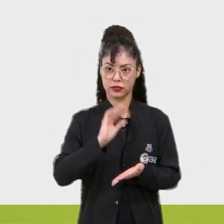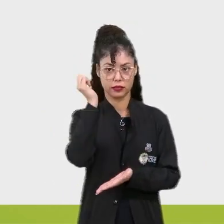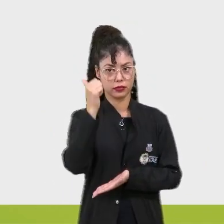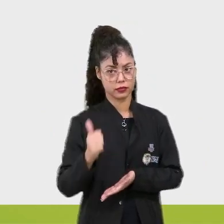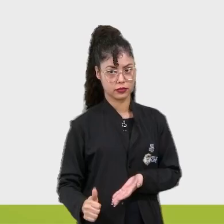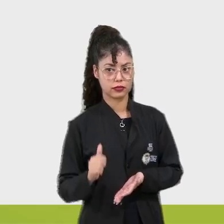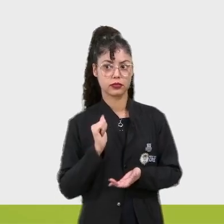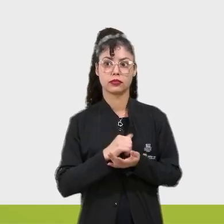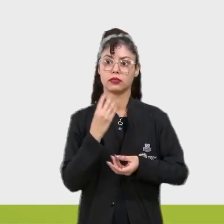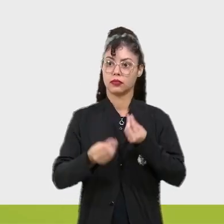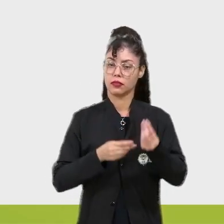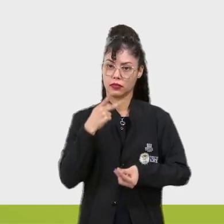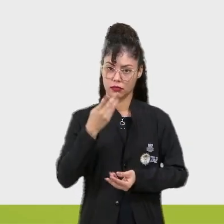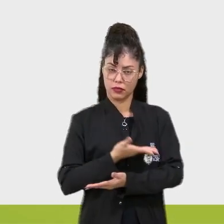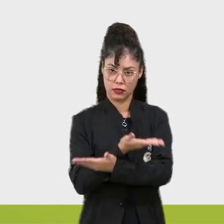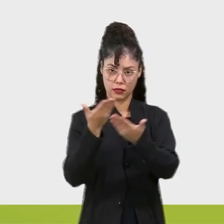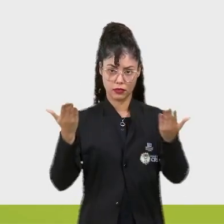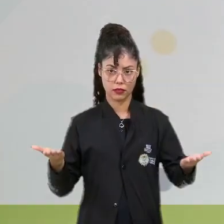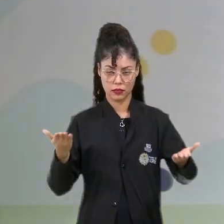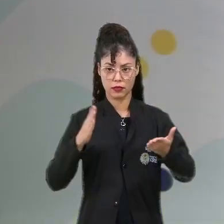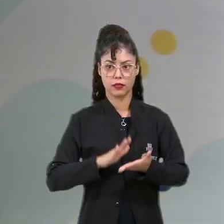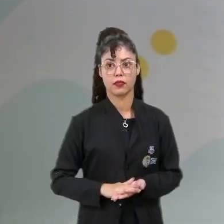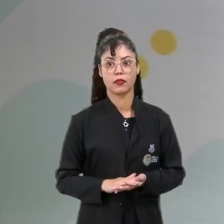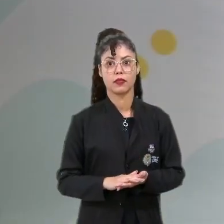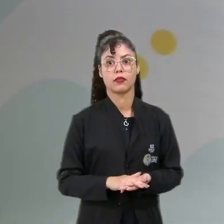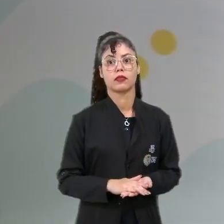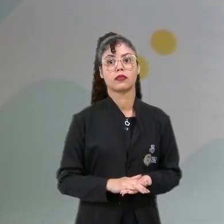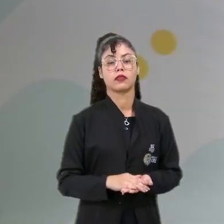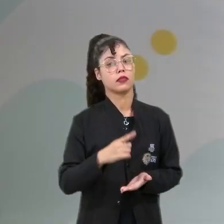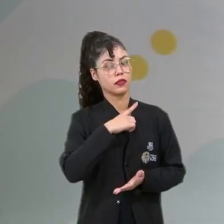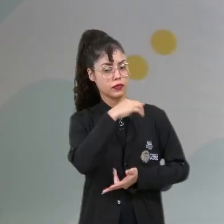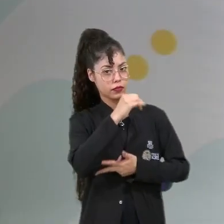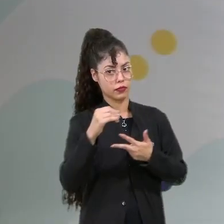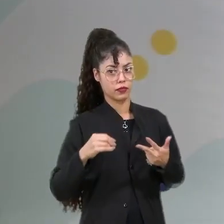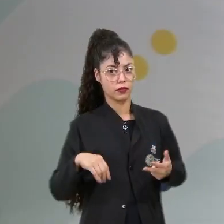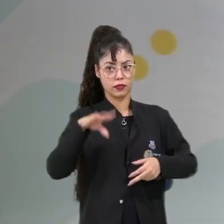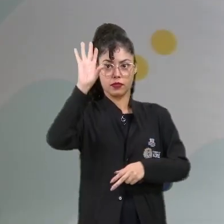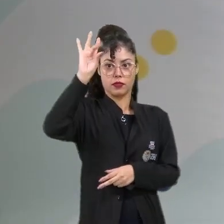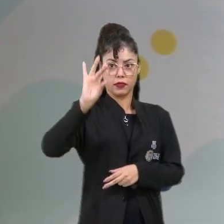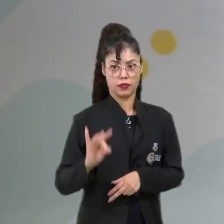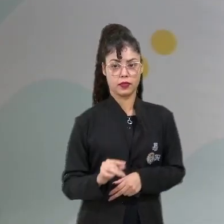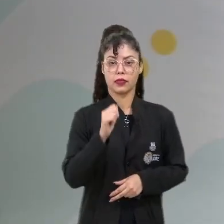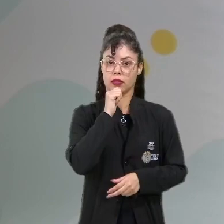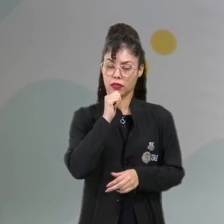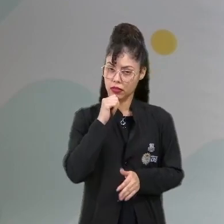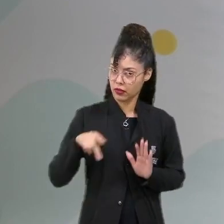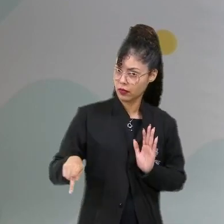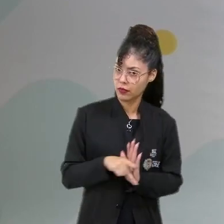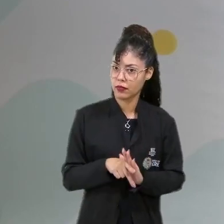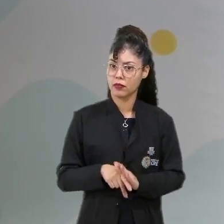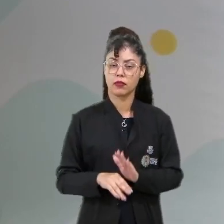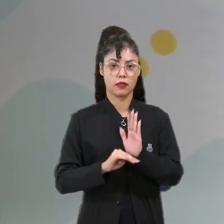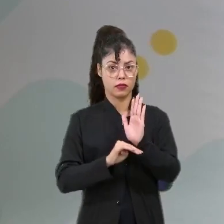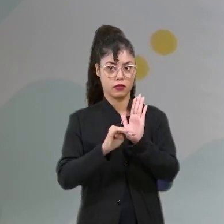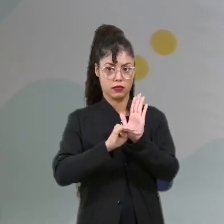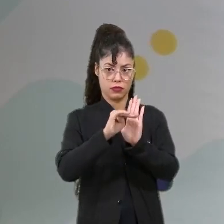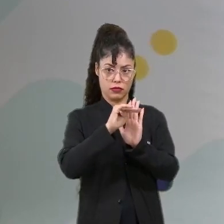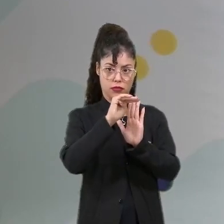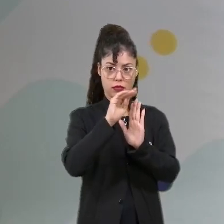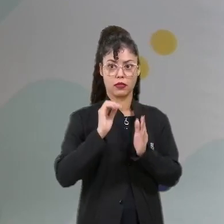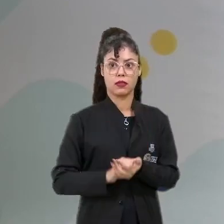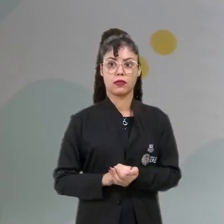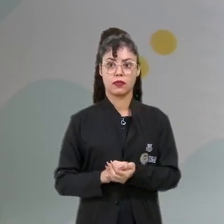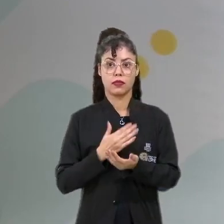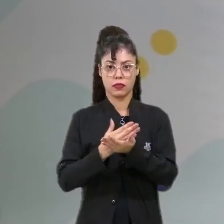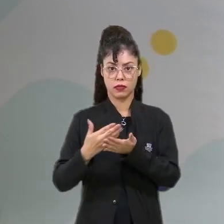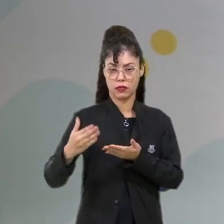avaliado. Como eu falei para vocês, as competências do Enem, cada competência, ela tem seus níveis, né? Que vai desde